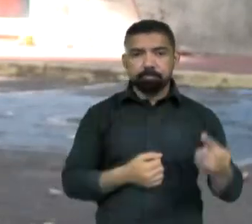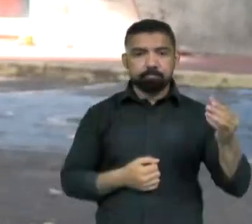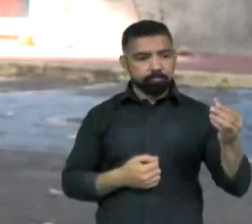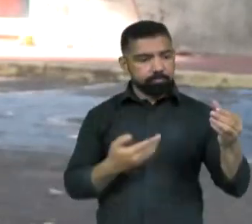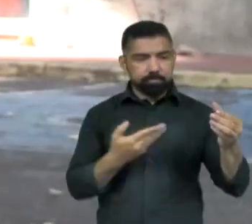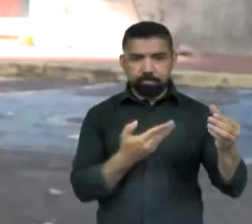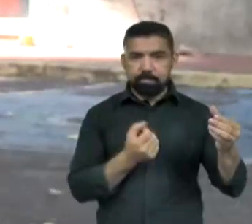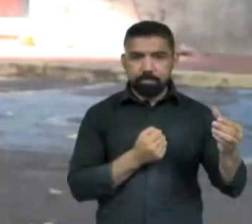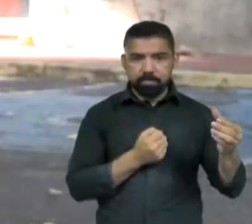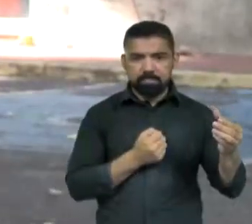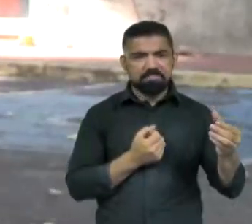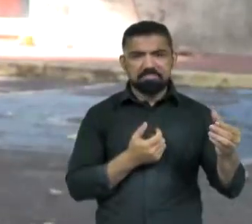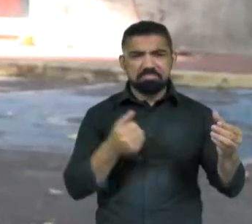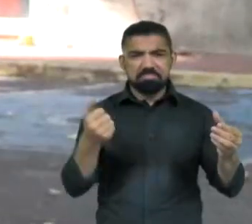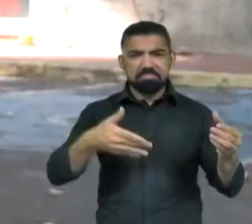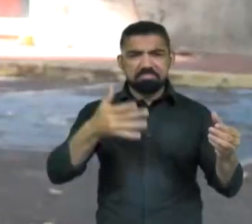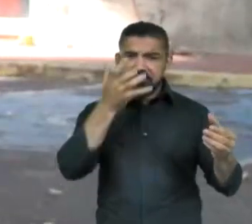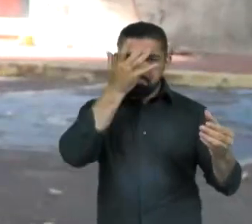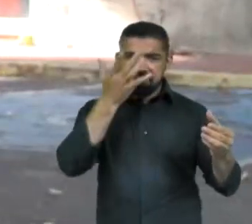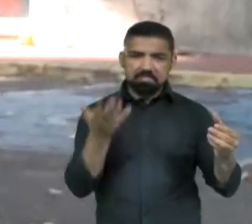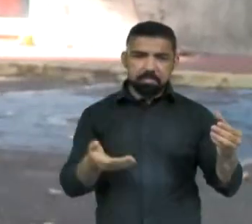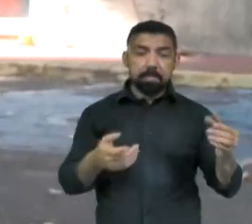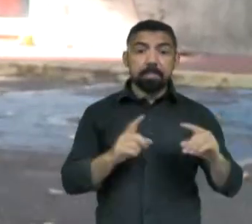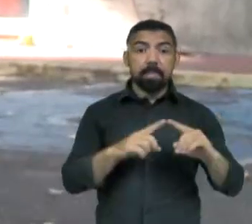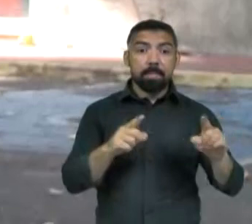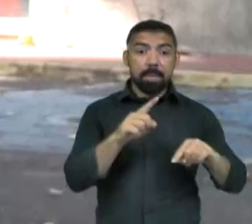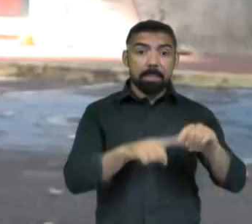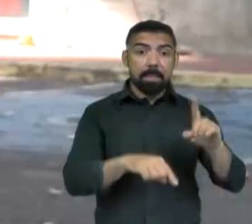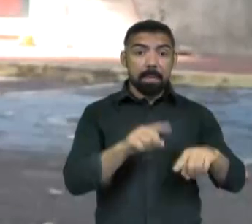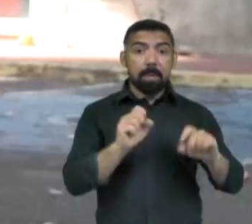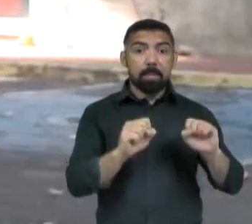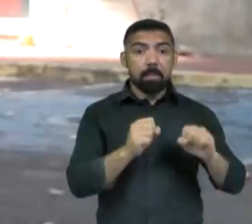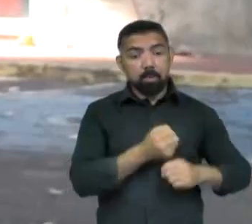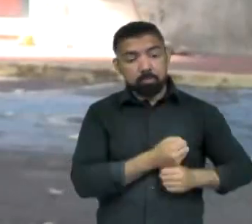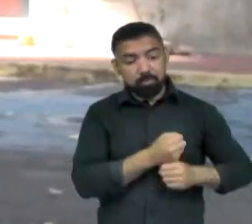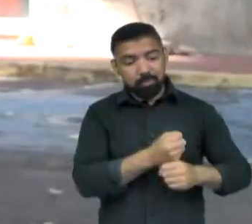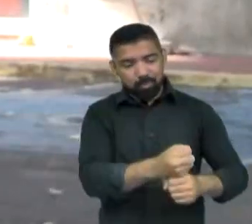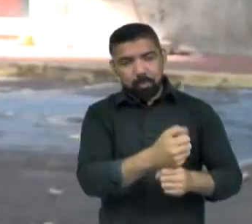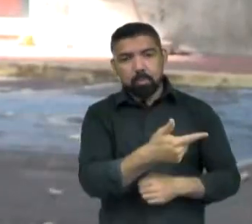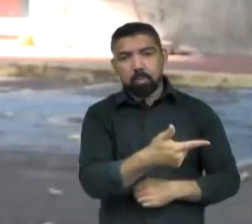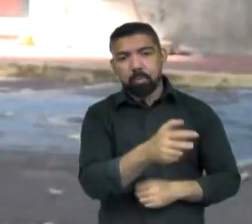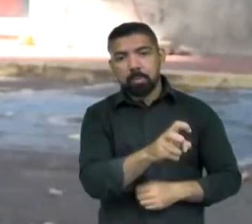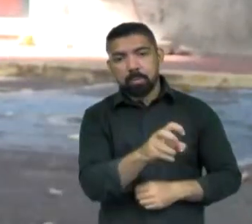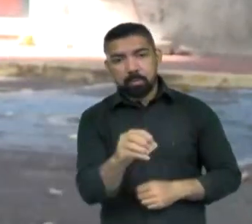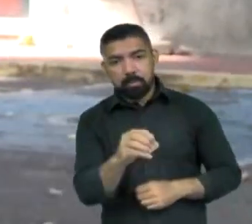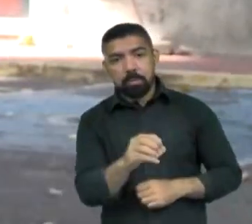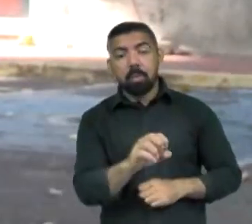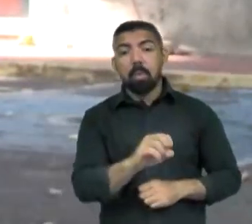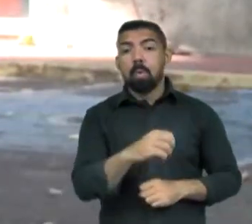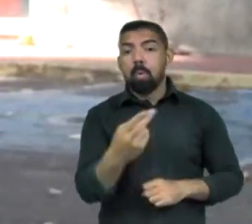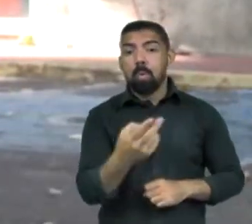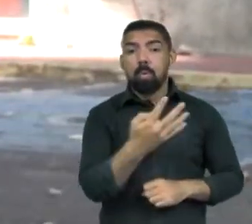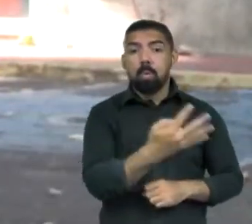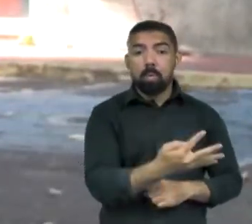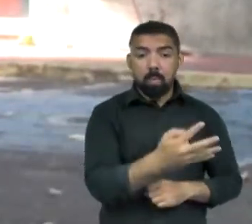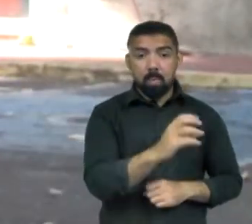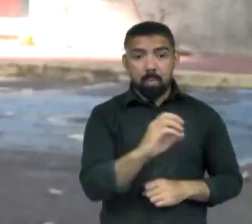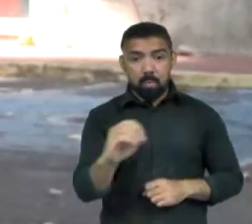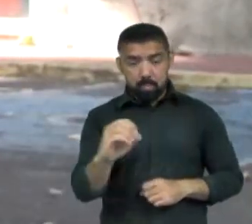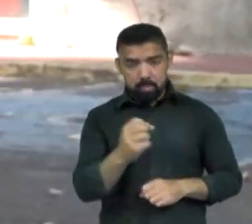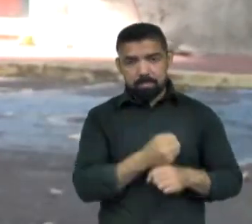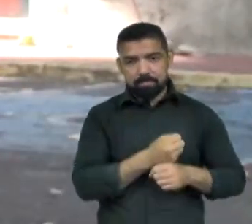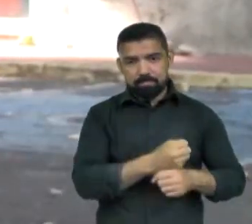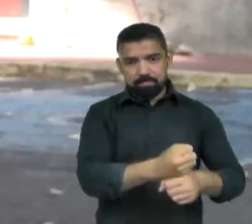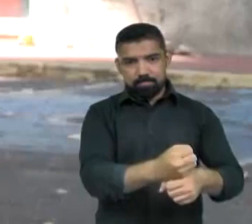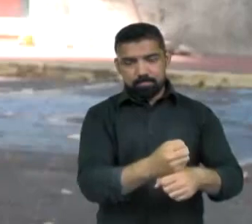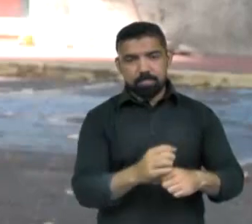inofensivo e fácil de descartar, mas o material pode levar entre 250 a 400 anos para se decompor. E o mais